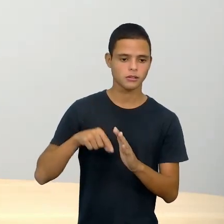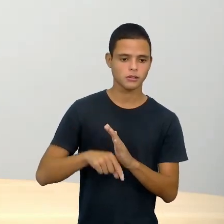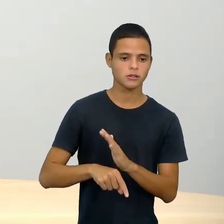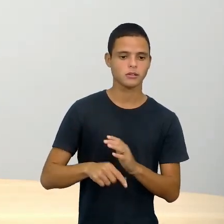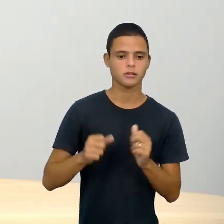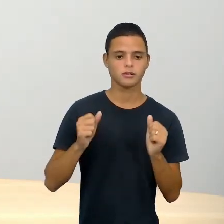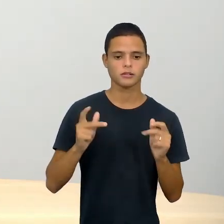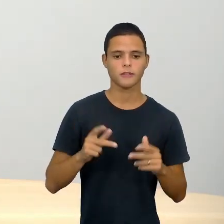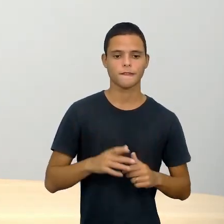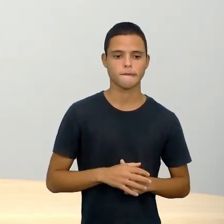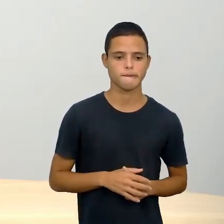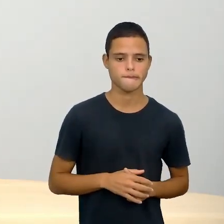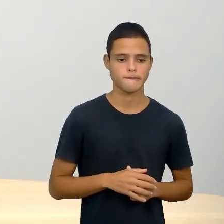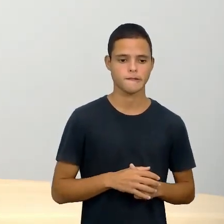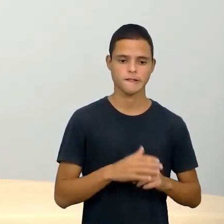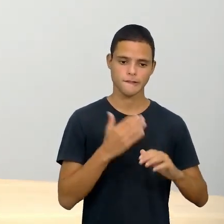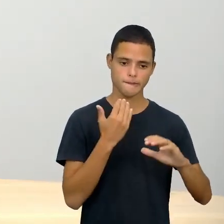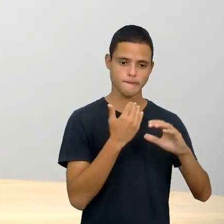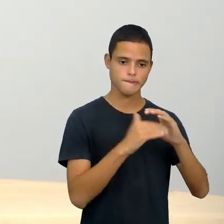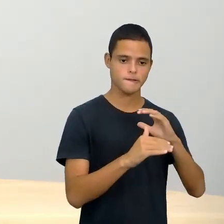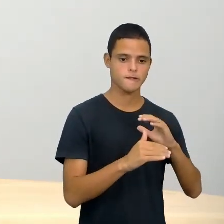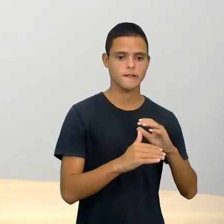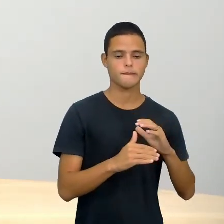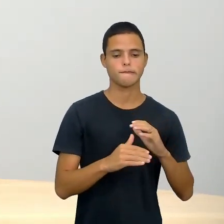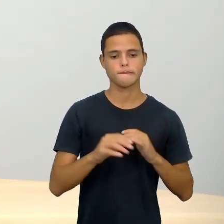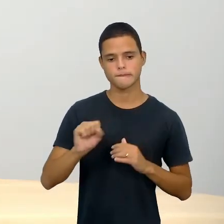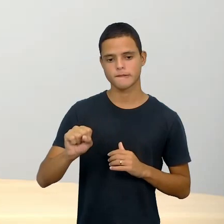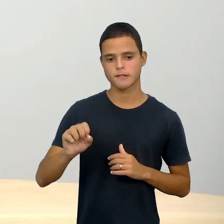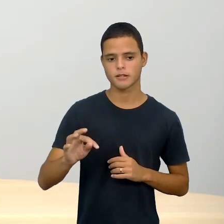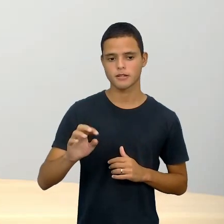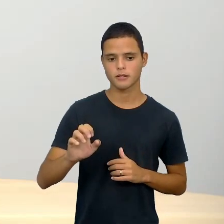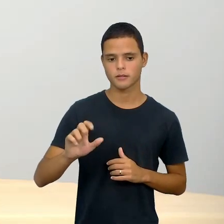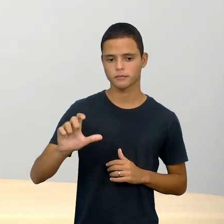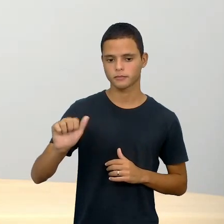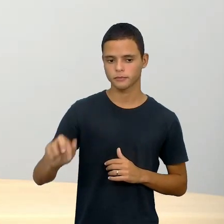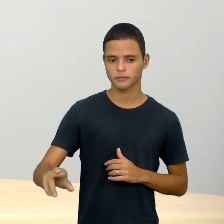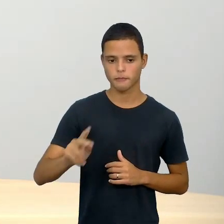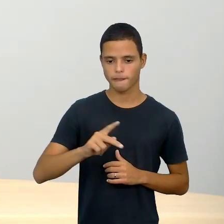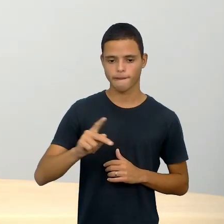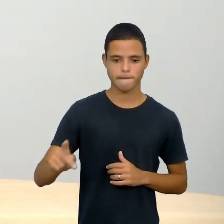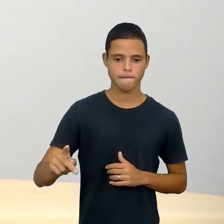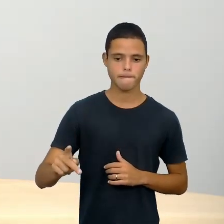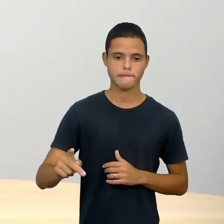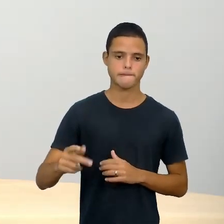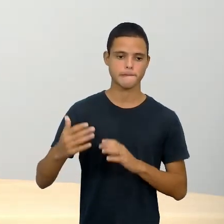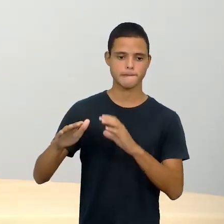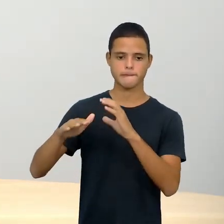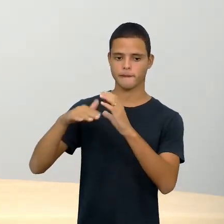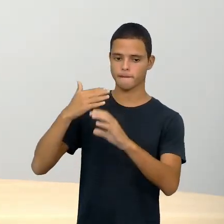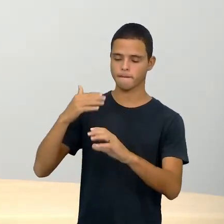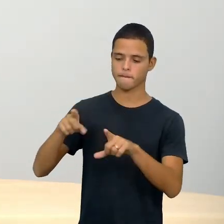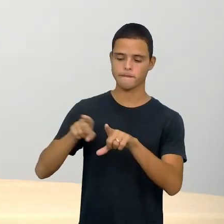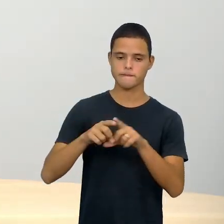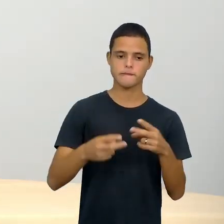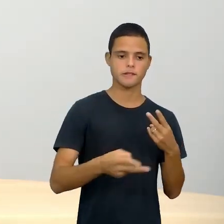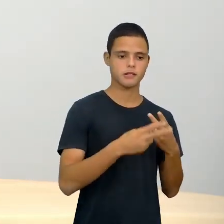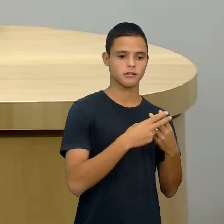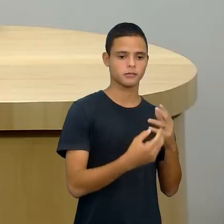aprofundamento. Isso. E eu mando uma mensagem lá para a Estela, lá de Votorantim, a professora que está fazendo, manda para a gente aí pela